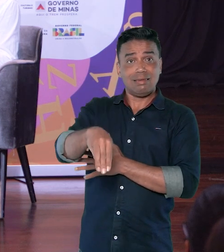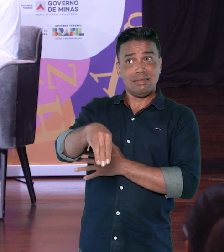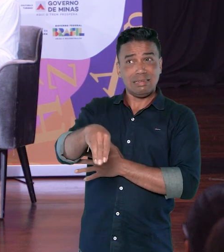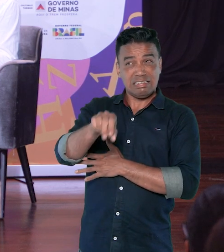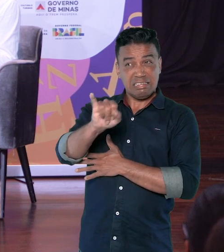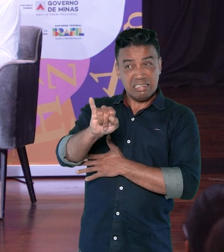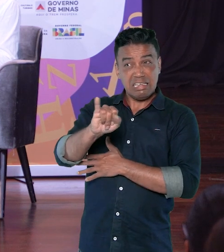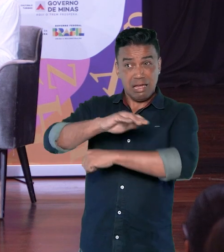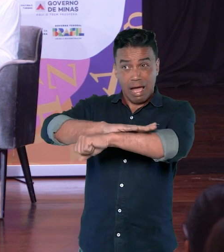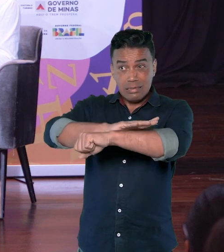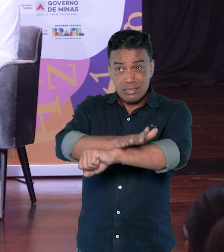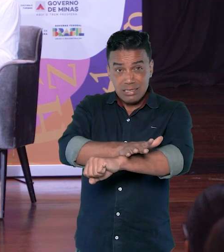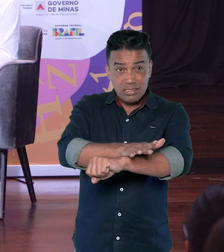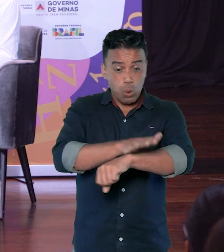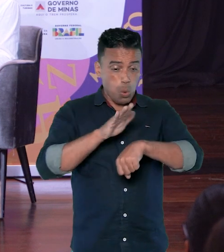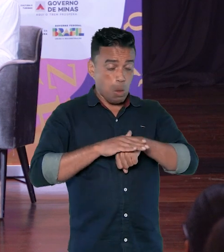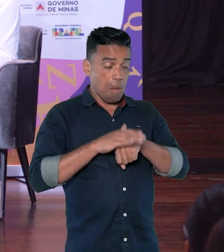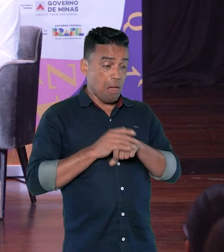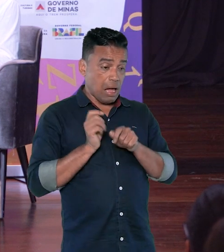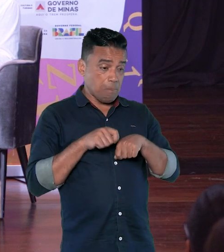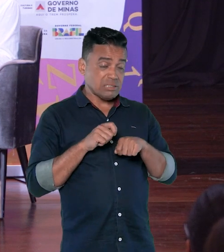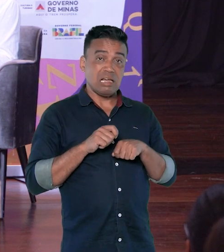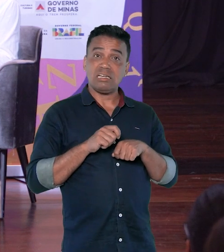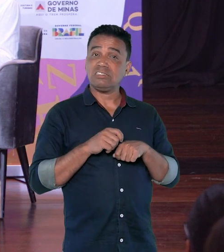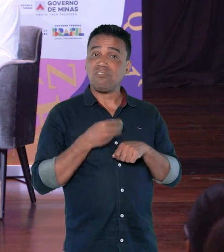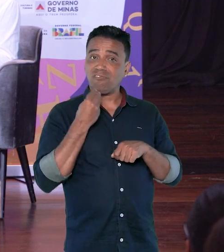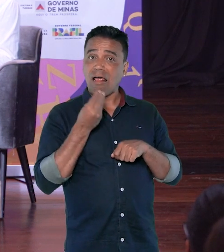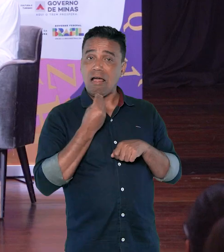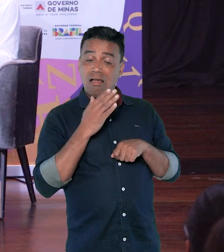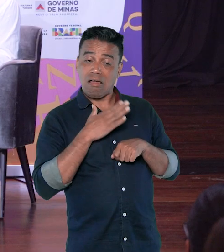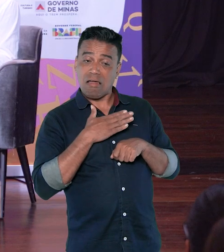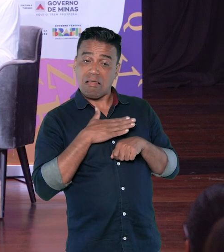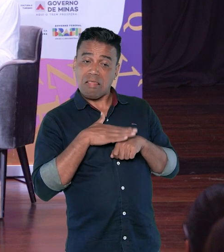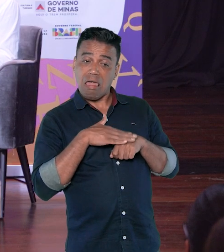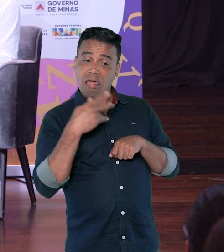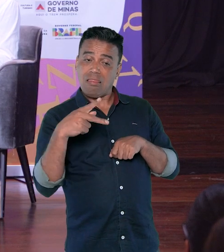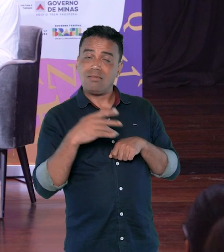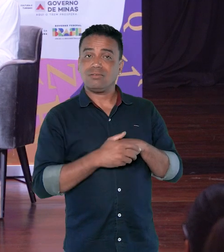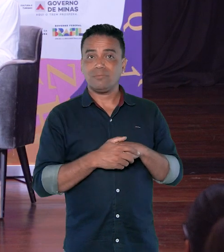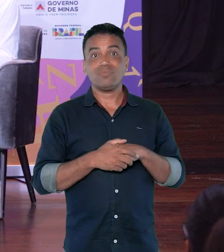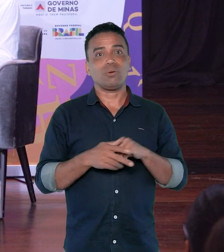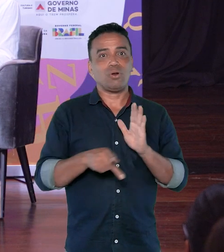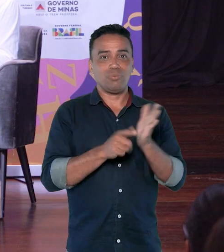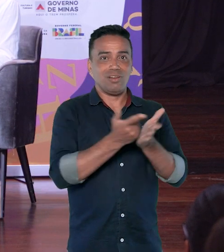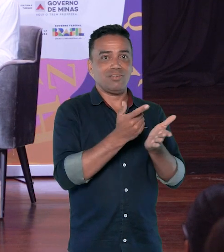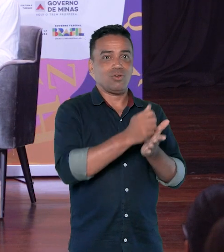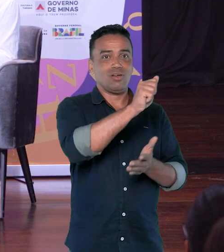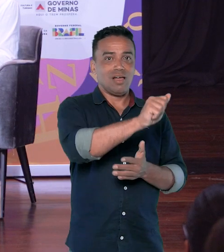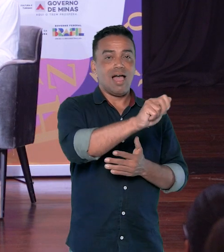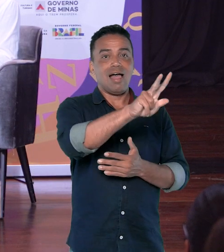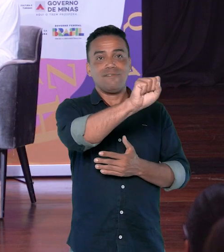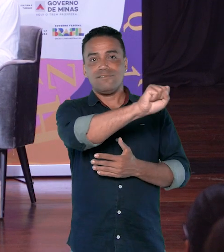está sofrendo racismo ou é uma incapacidade dele, né? Que também é uma questão que já está colocada no avesso da pele. Em algum momento